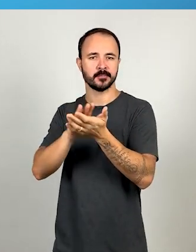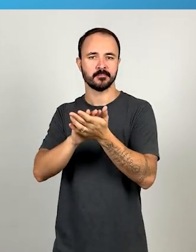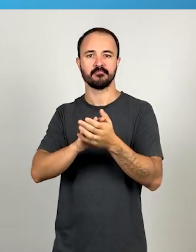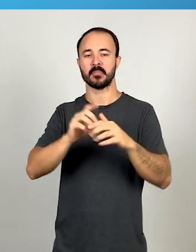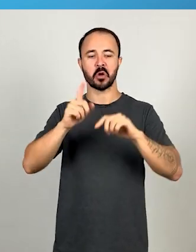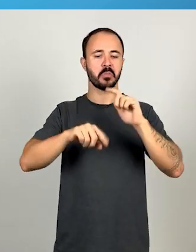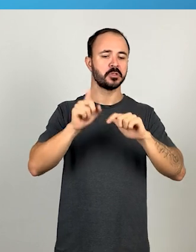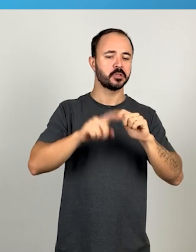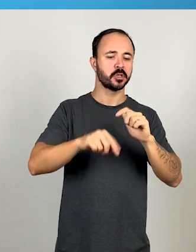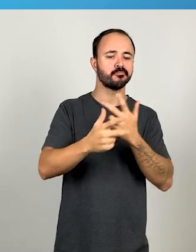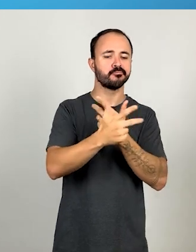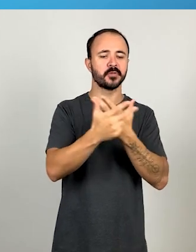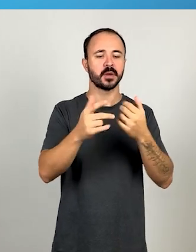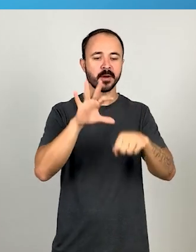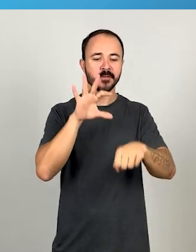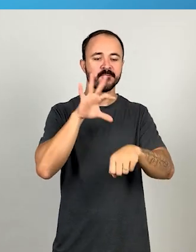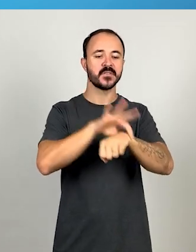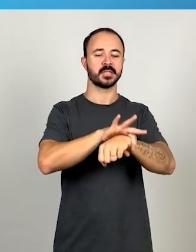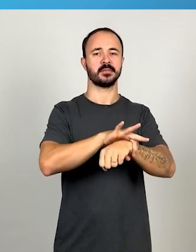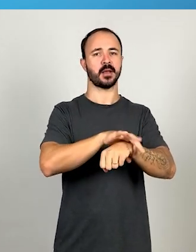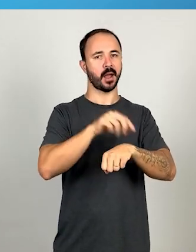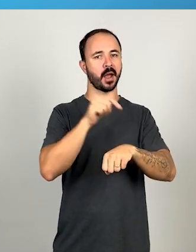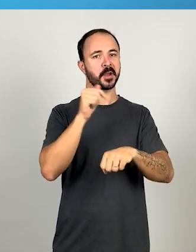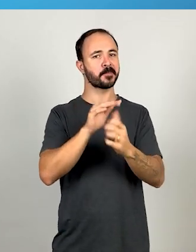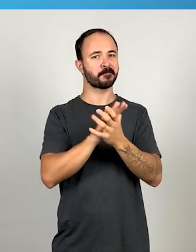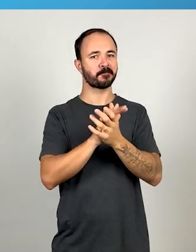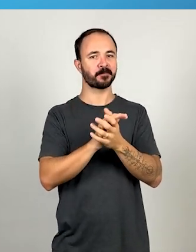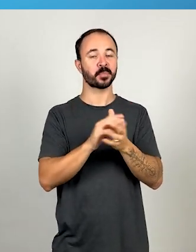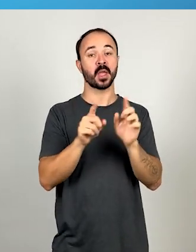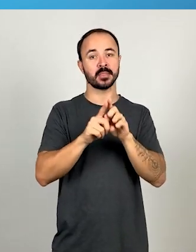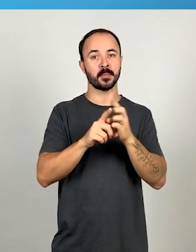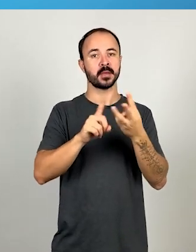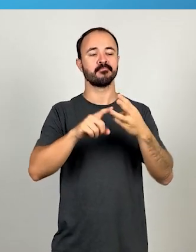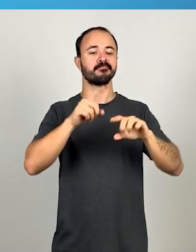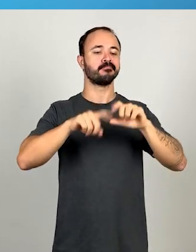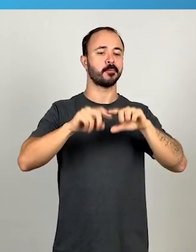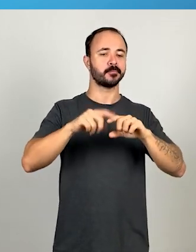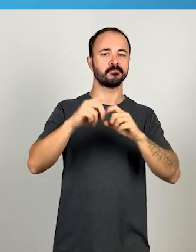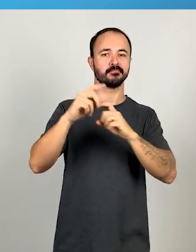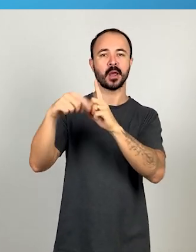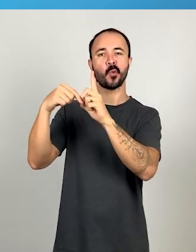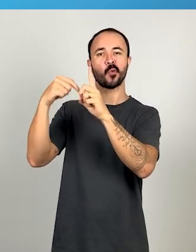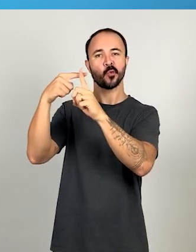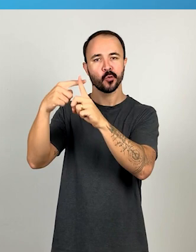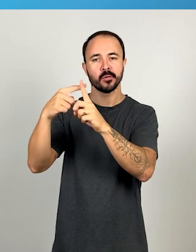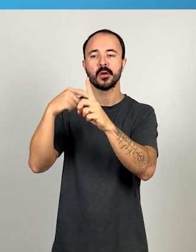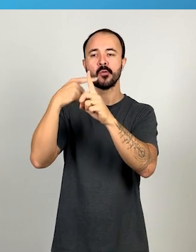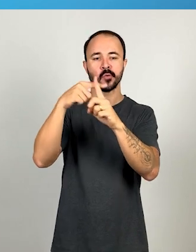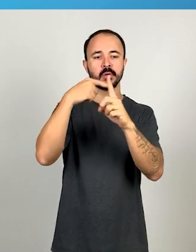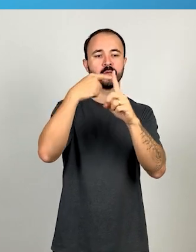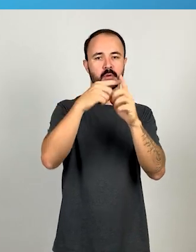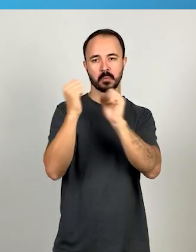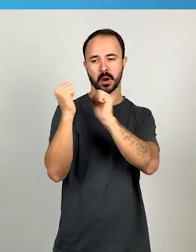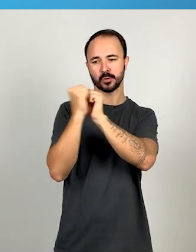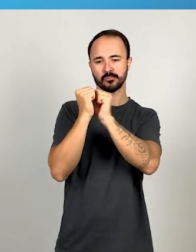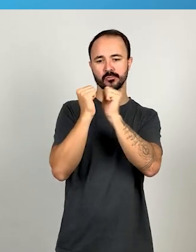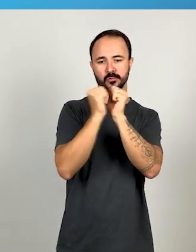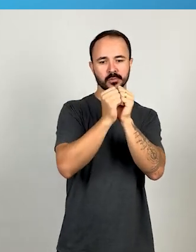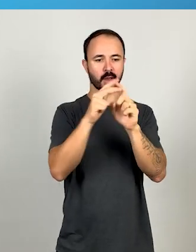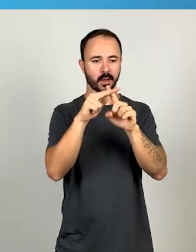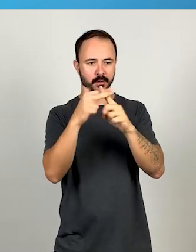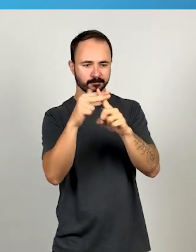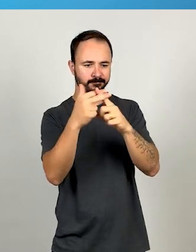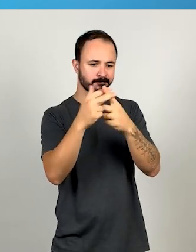L. Nós temos também peças com dois círculos e uma cruz, que vão nos auxiliar a fixar o sensor. Esse